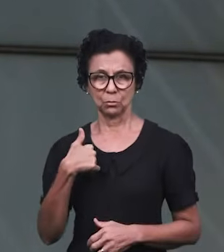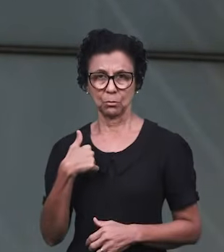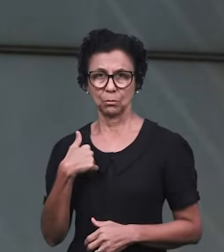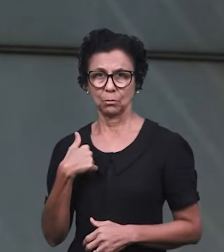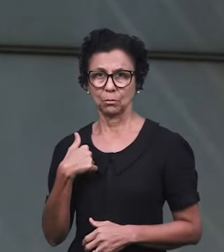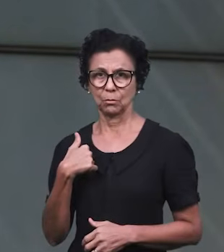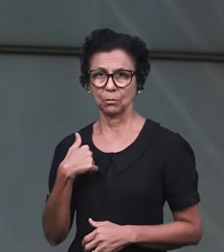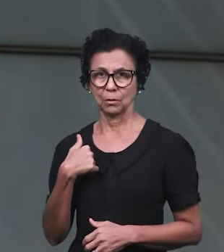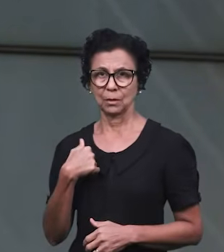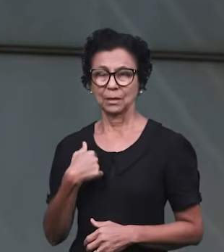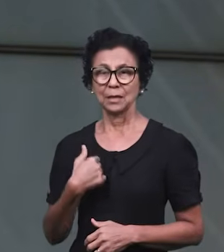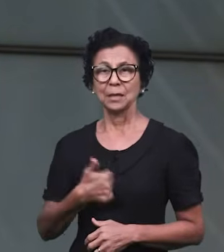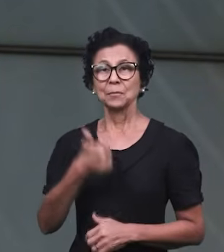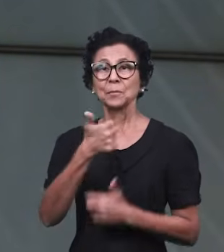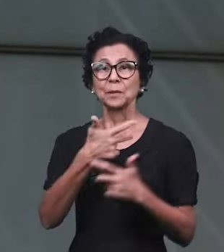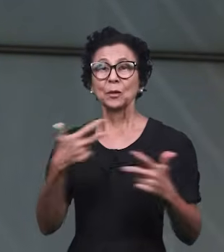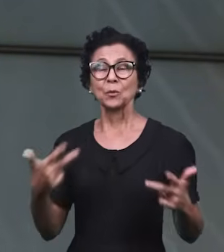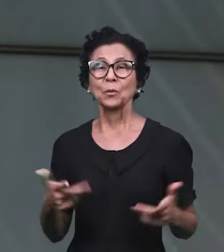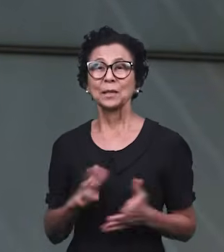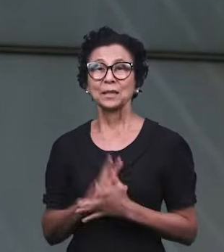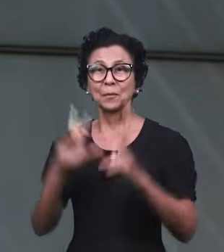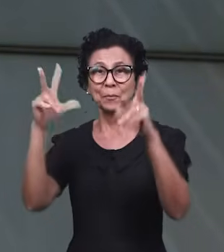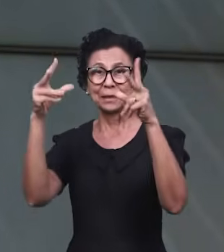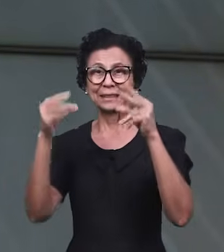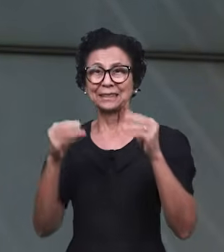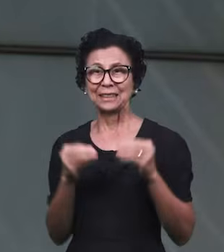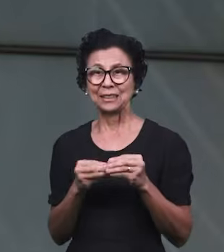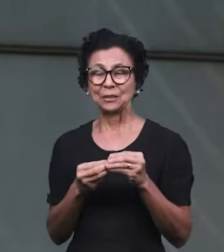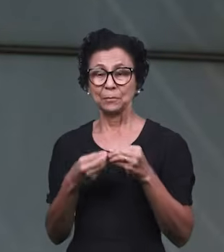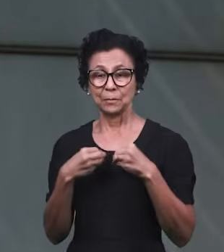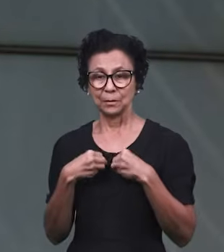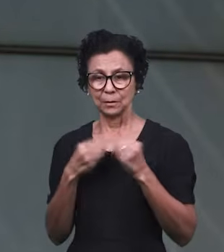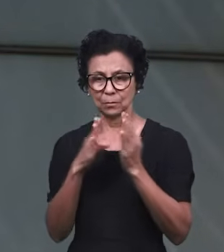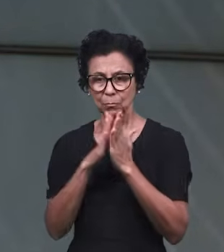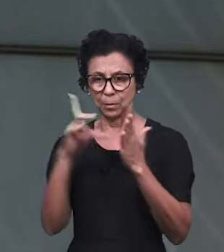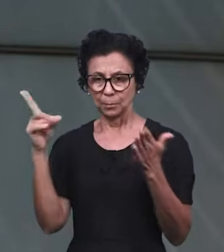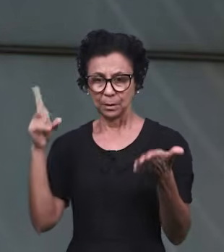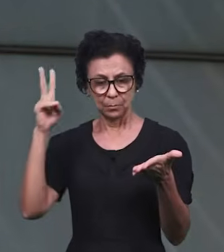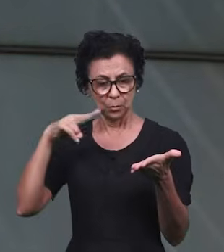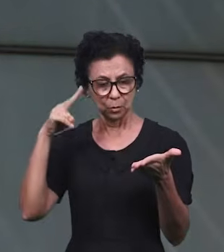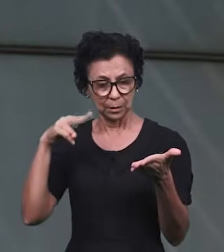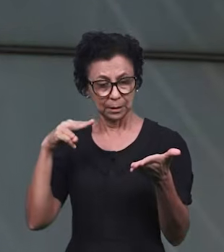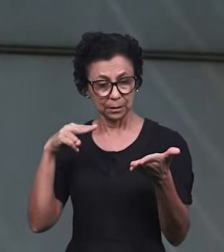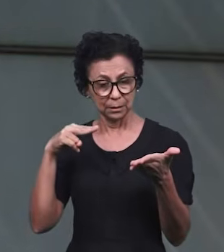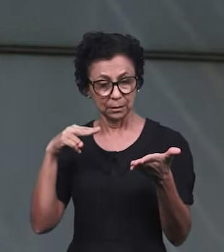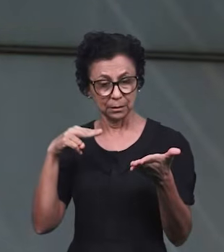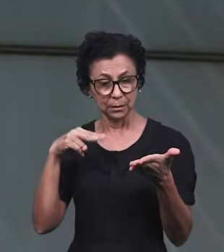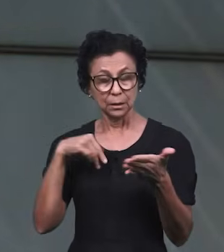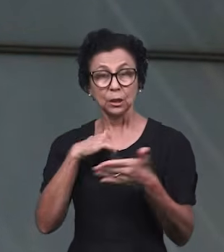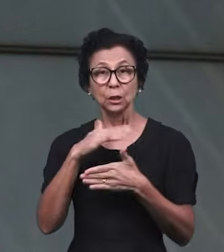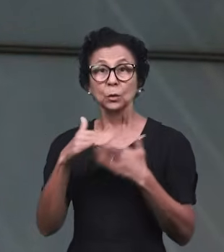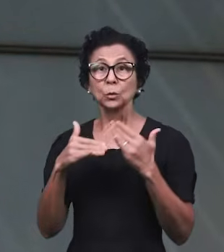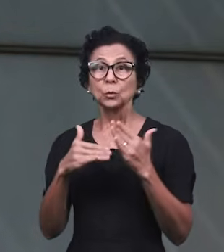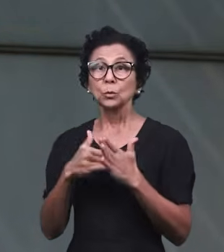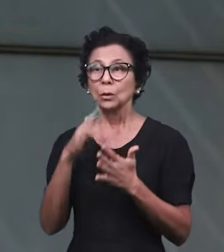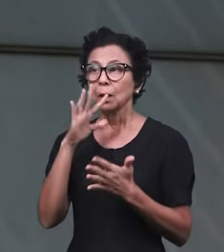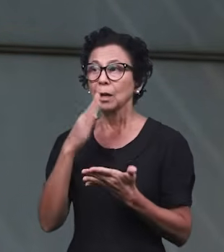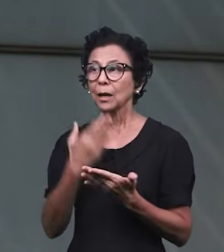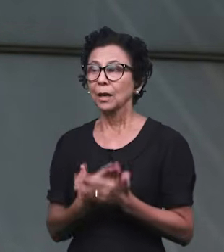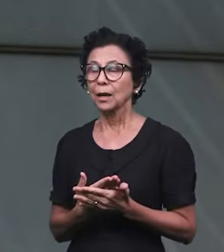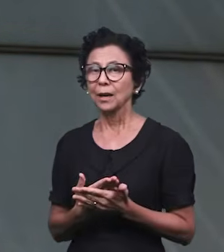foi me dar uma Bíblia para eu ler. E eu li a Bíblia todinha e fiquei maravilhado, especialmente com o livro de